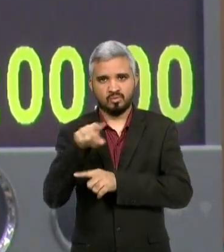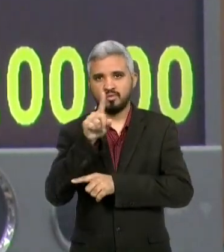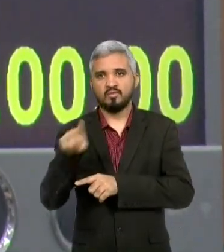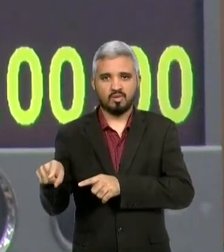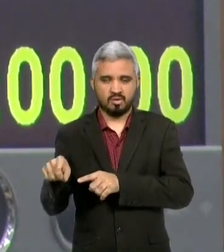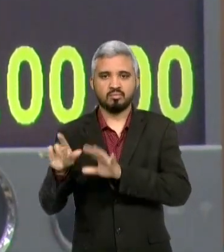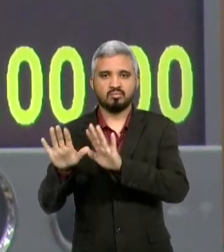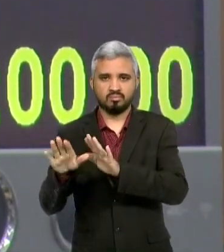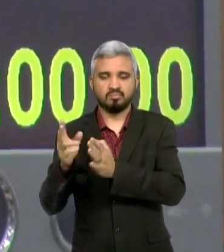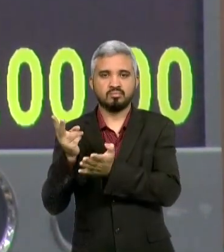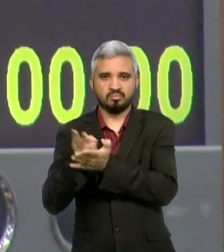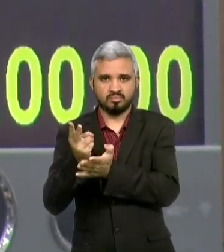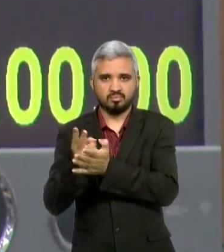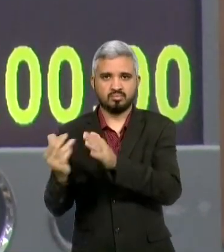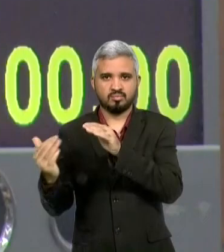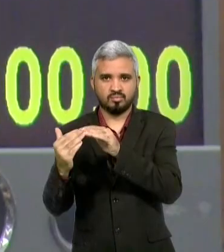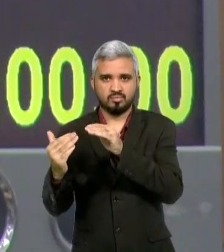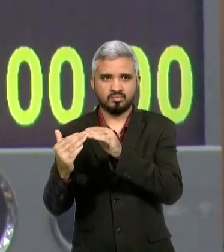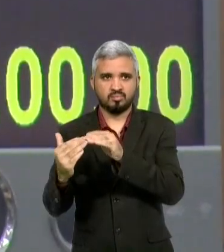veto.